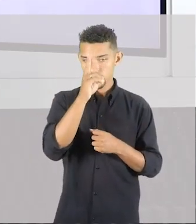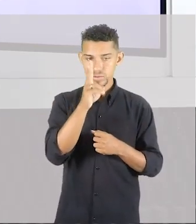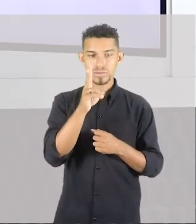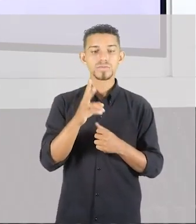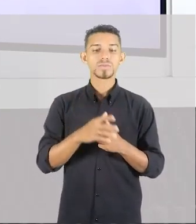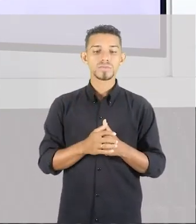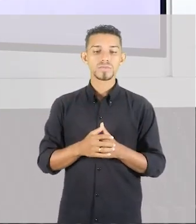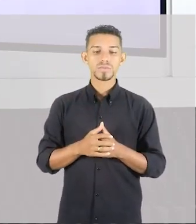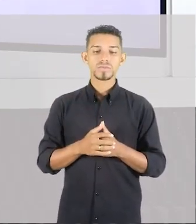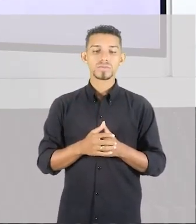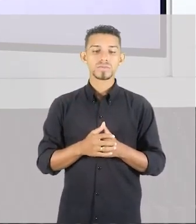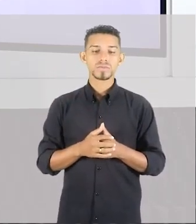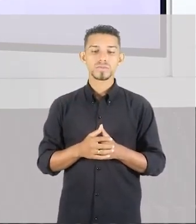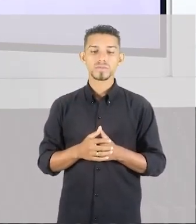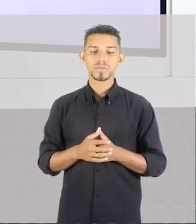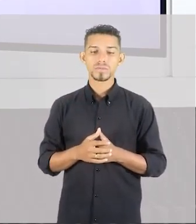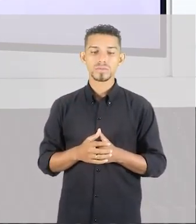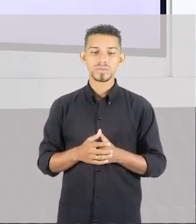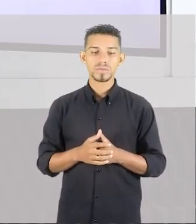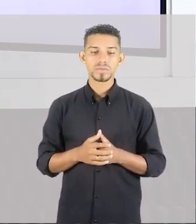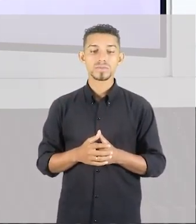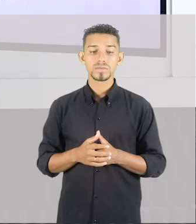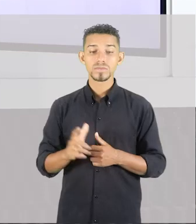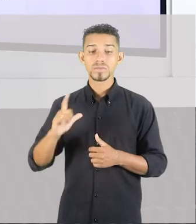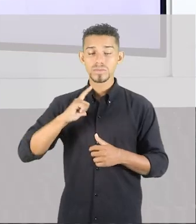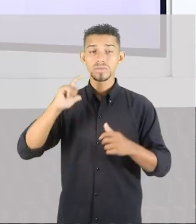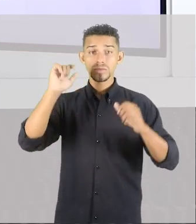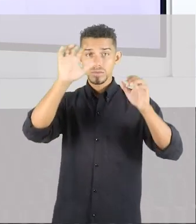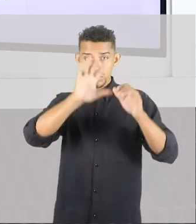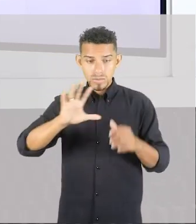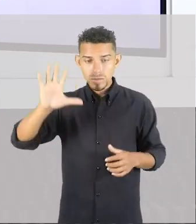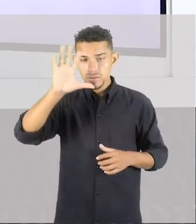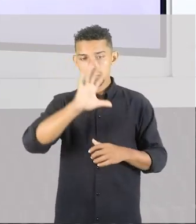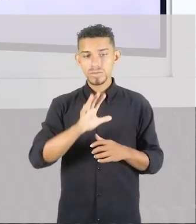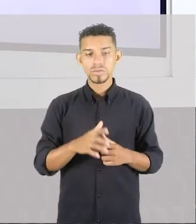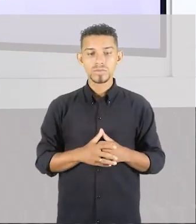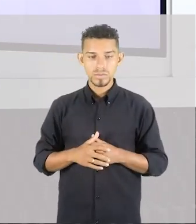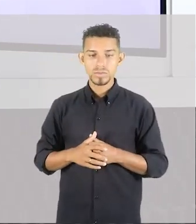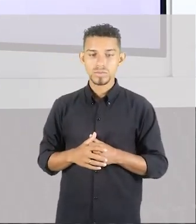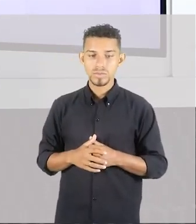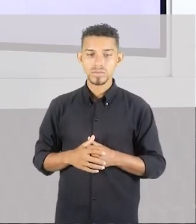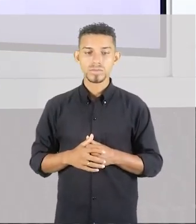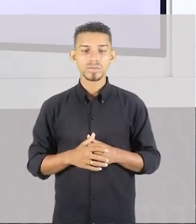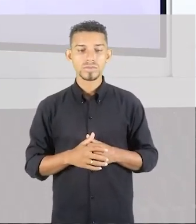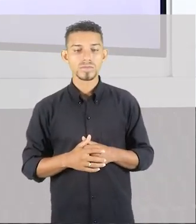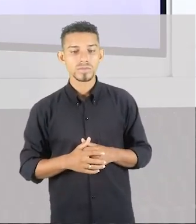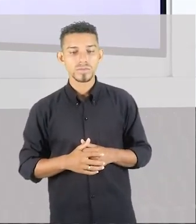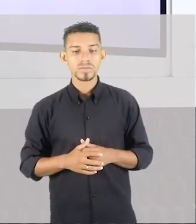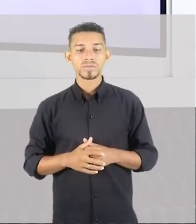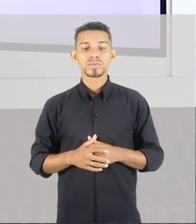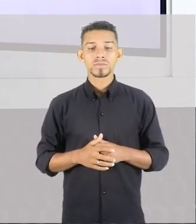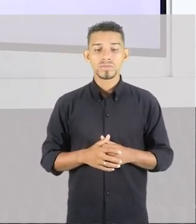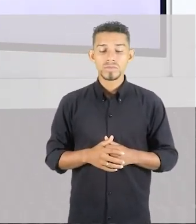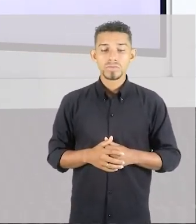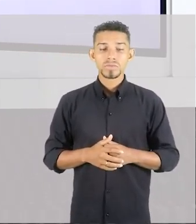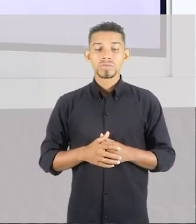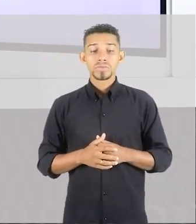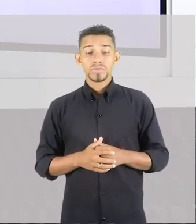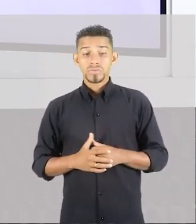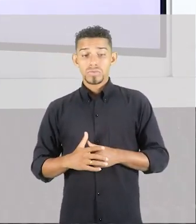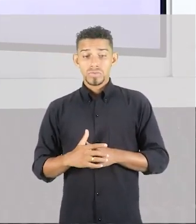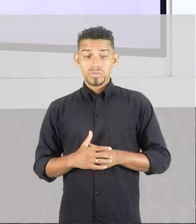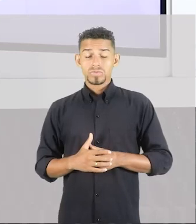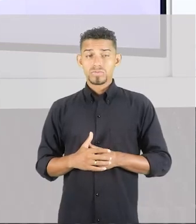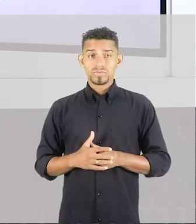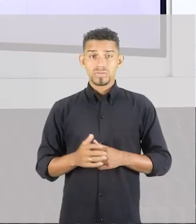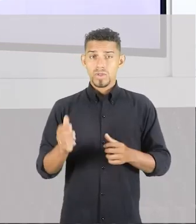Então imaginem, vamos ver aqui o cenário. Tem um campo magnético, lancei a bolinha de isopor. Quando ela entrar